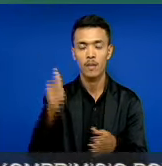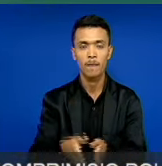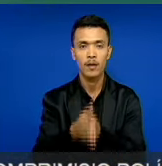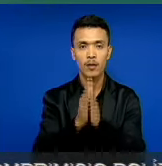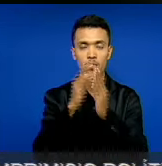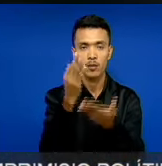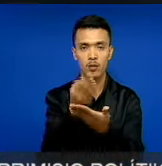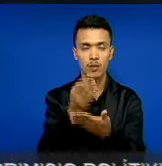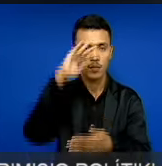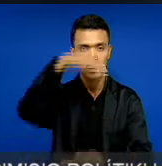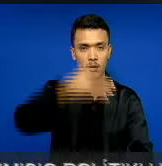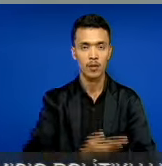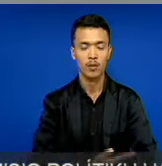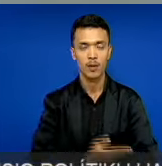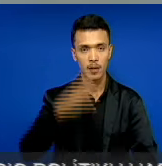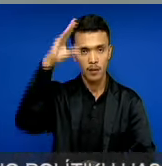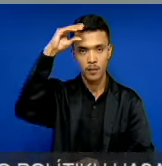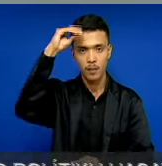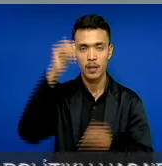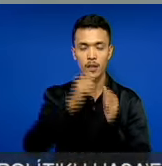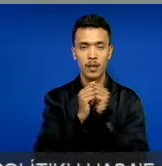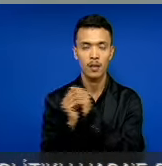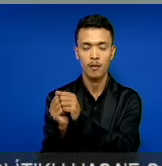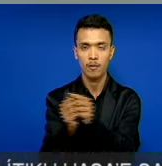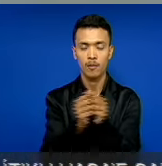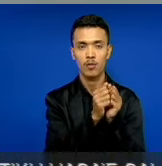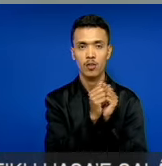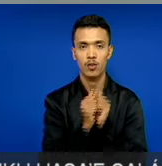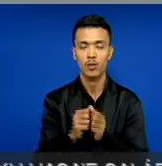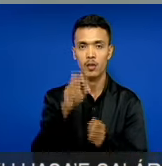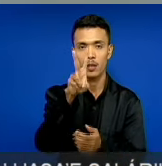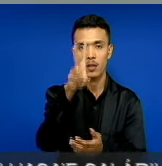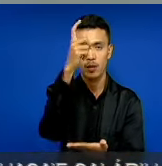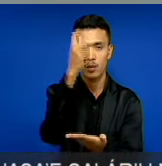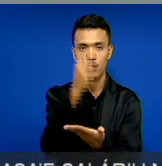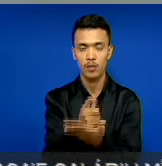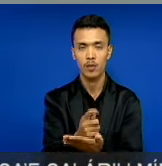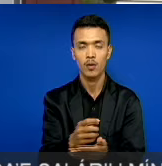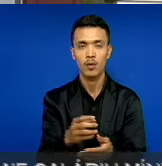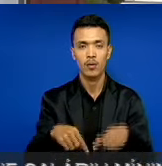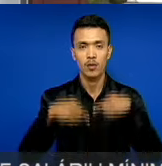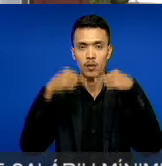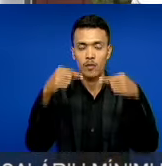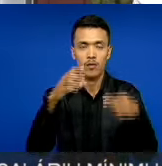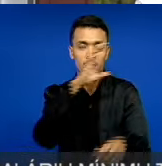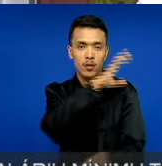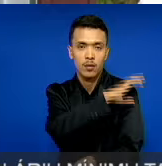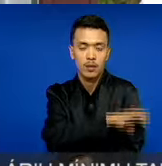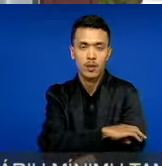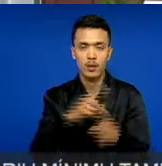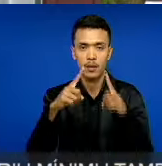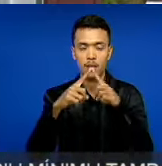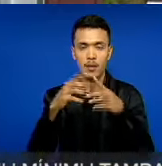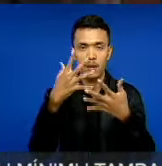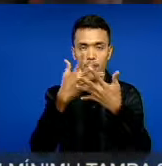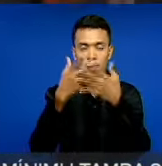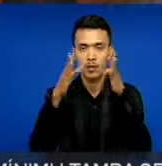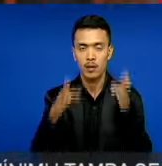Wanmane Arnolfo Teves ZR ho montante dólar americano rihunrua, ho de garante segurança ba fugitivo Arnolfo